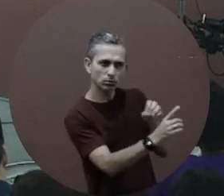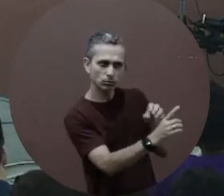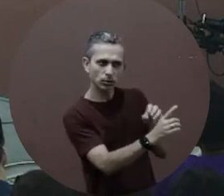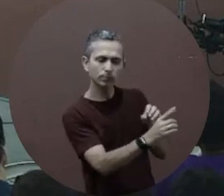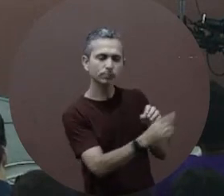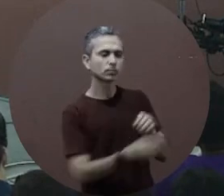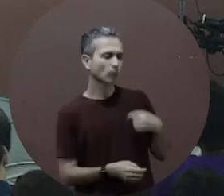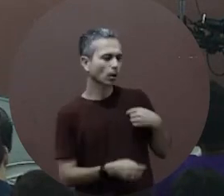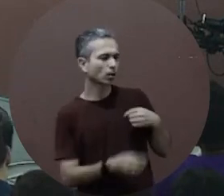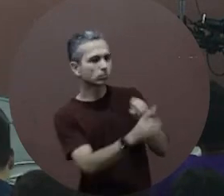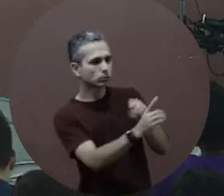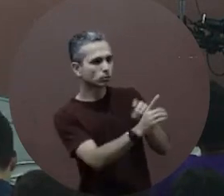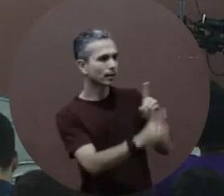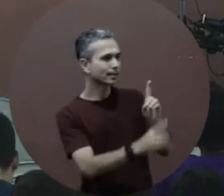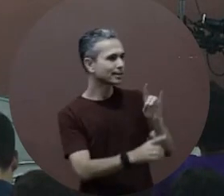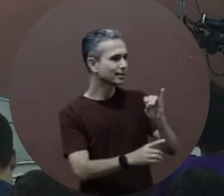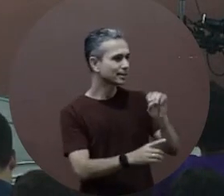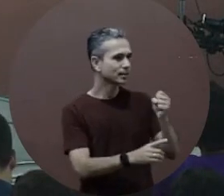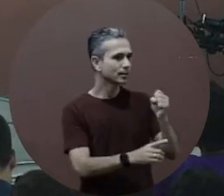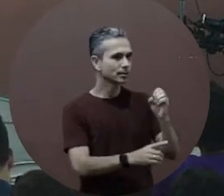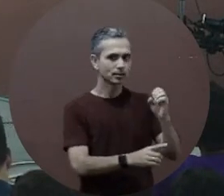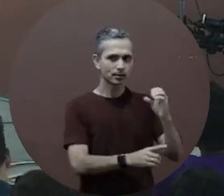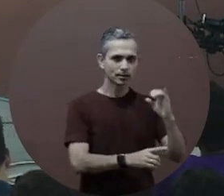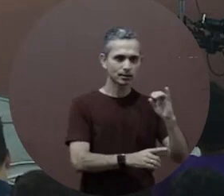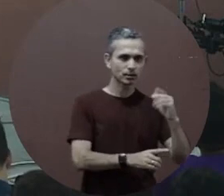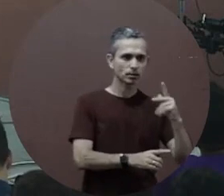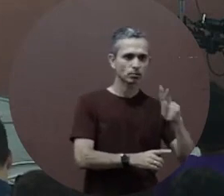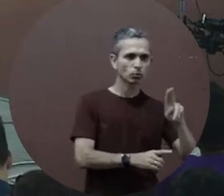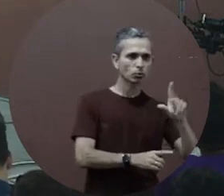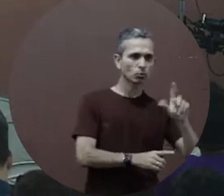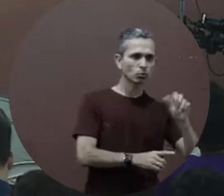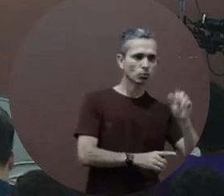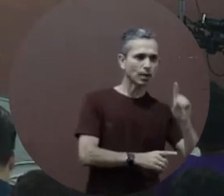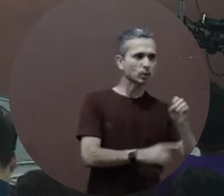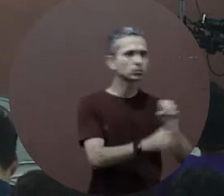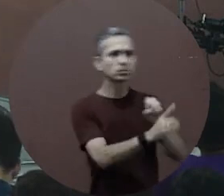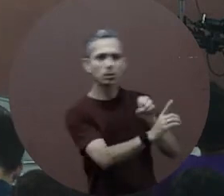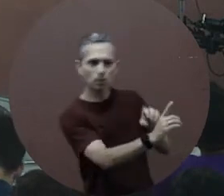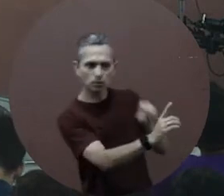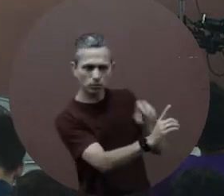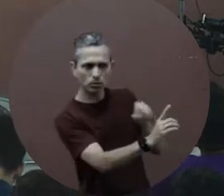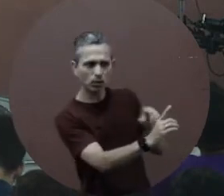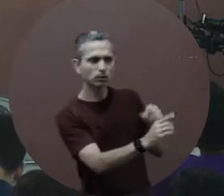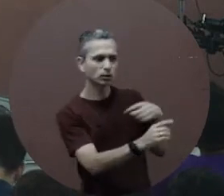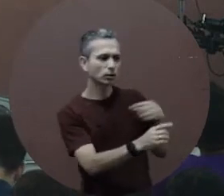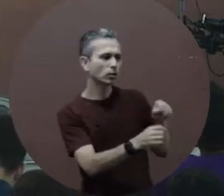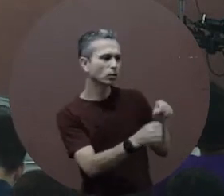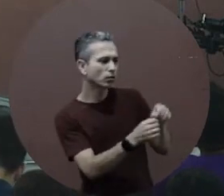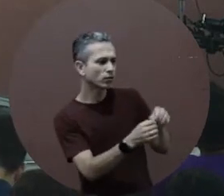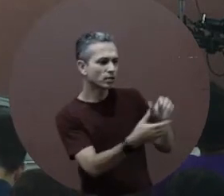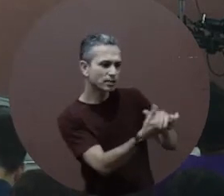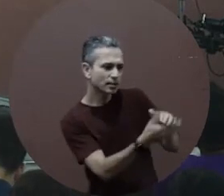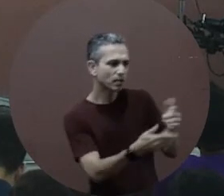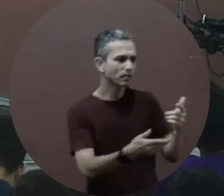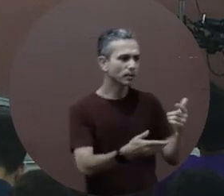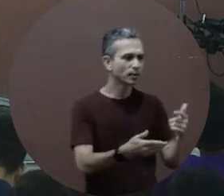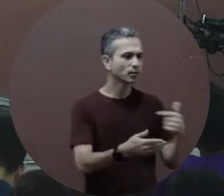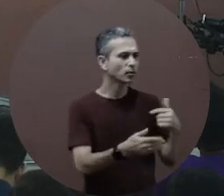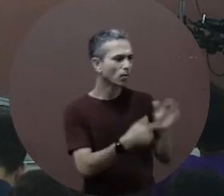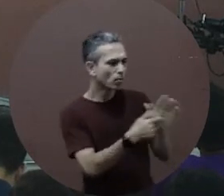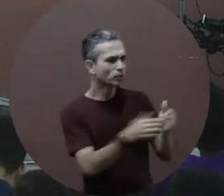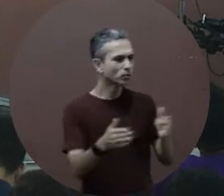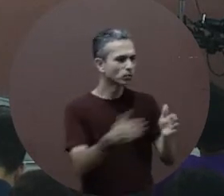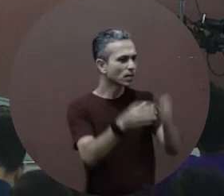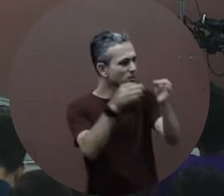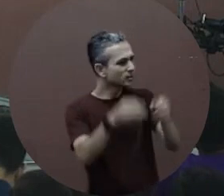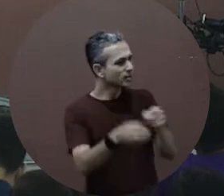o discipulado deles, fiz o curso de noivos com eles, olhei para eles e disse assim, olha, cuidado, vai assim, por aí, aí quando menos espera você começa a ver um